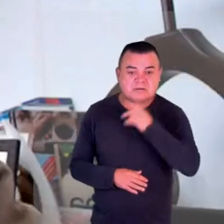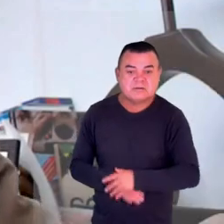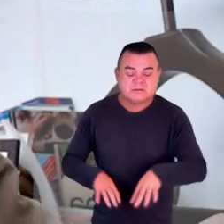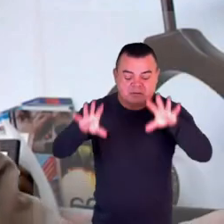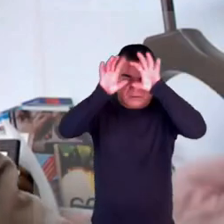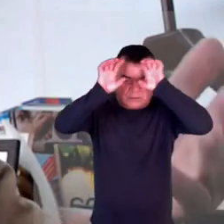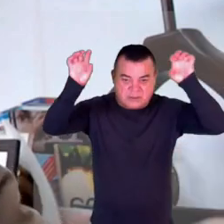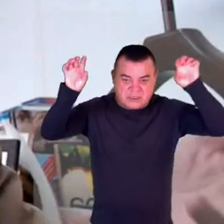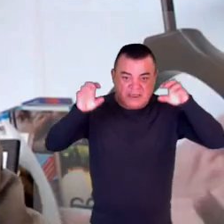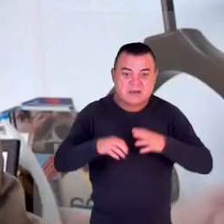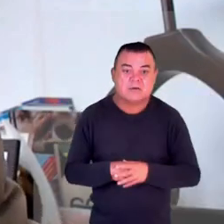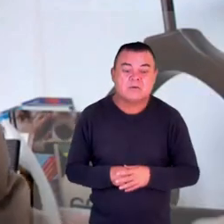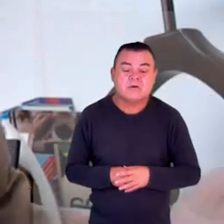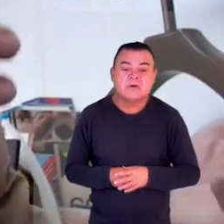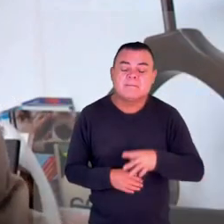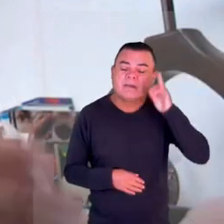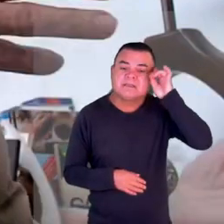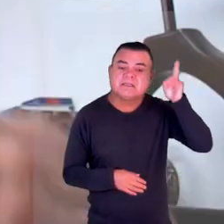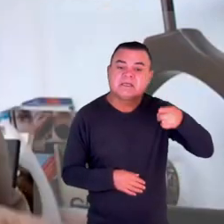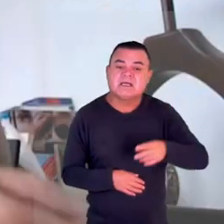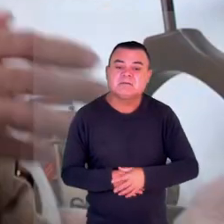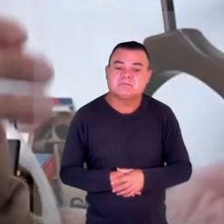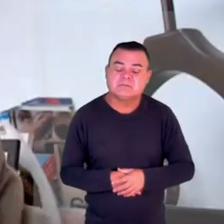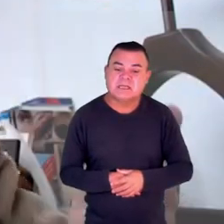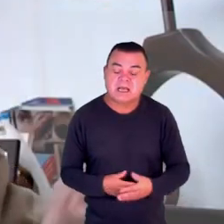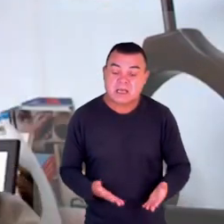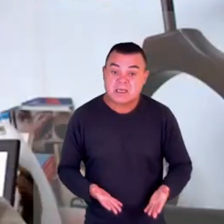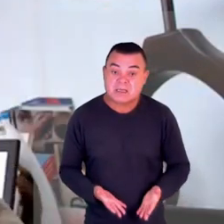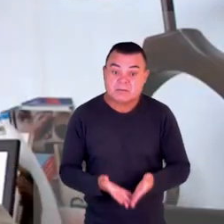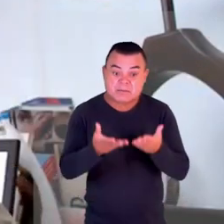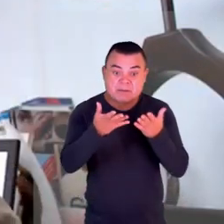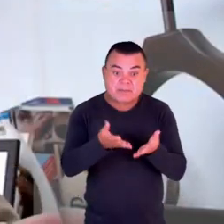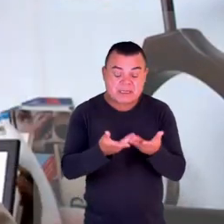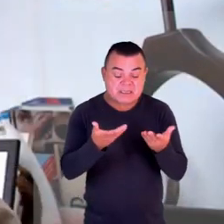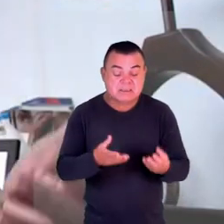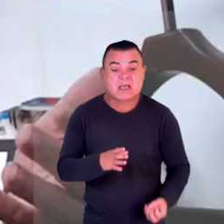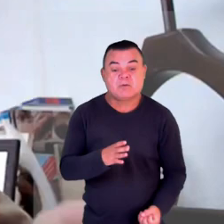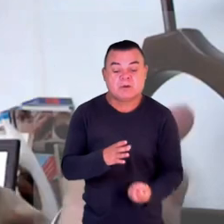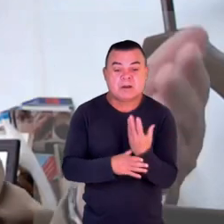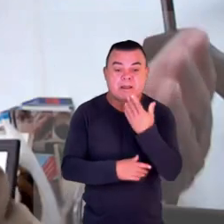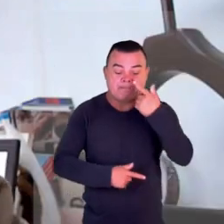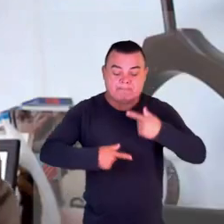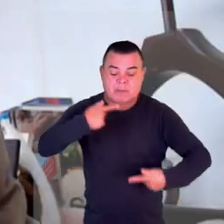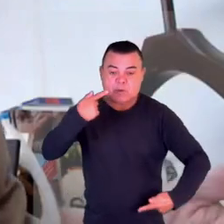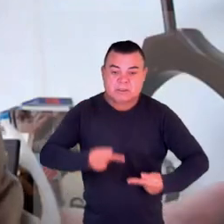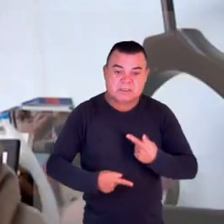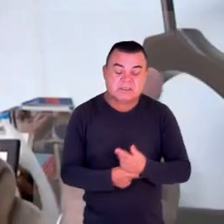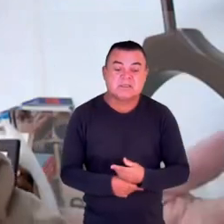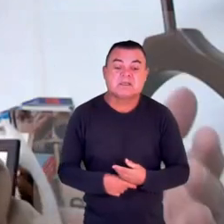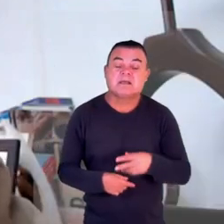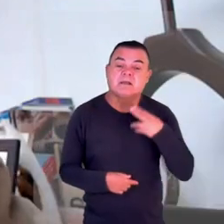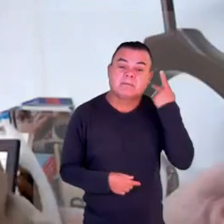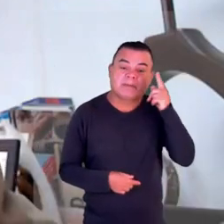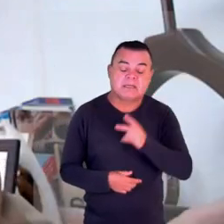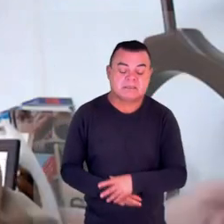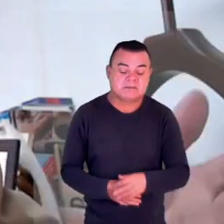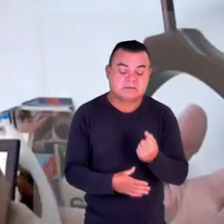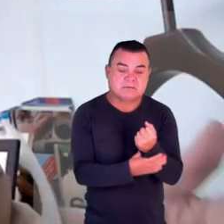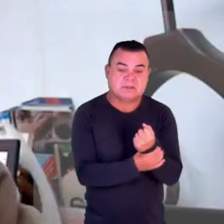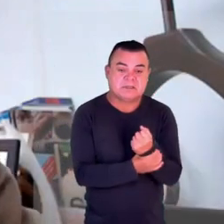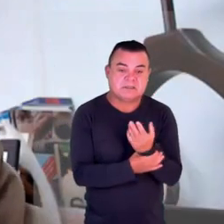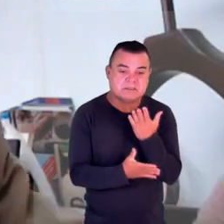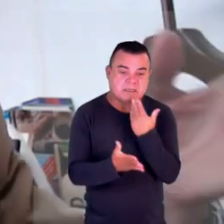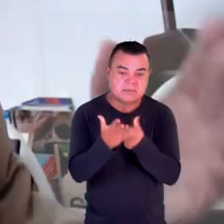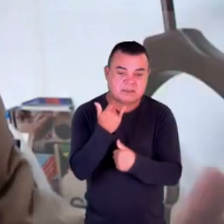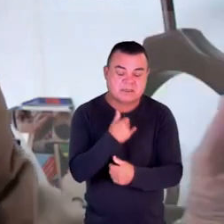dizendo da obrigatoria da implementação da política deliberada acerca da segurança alimentar e